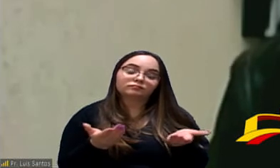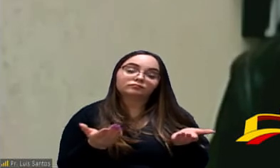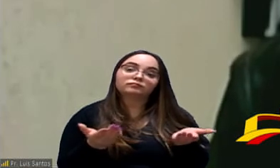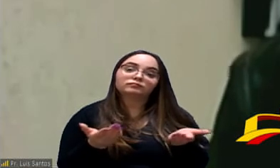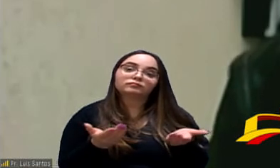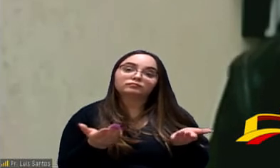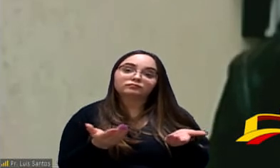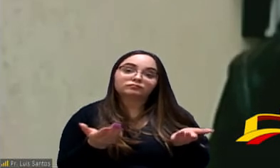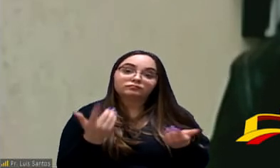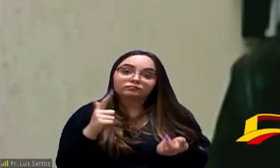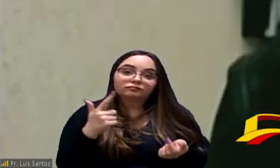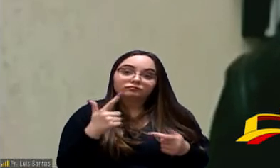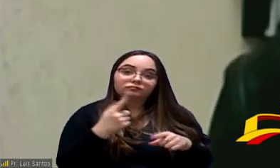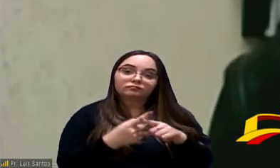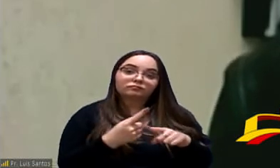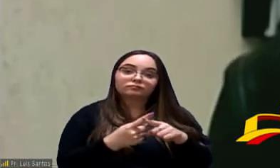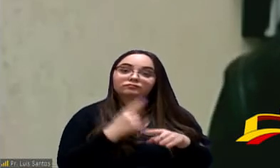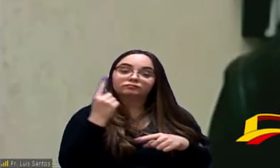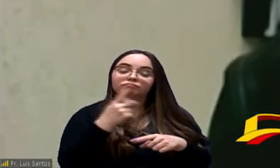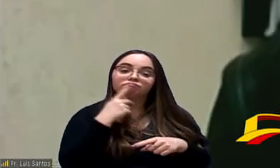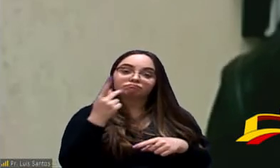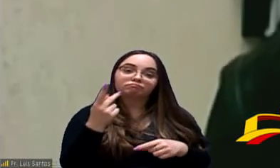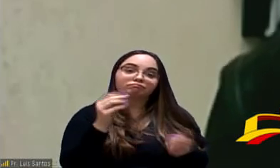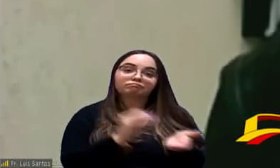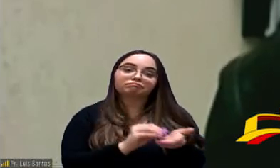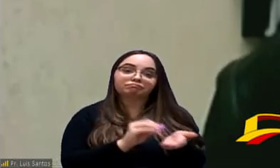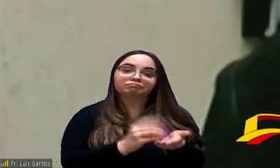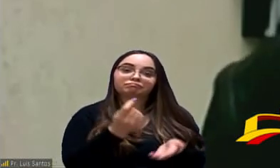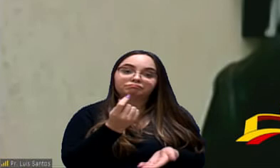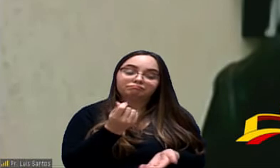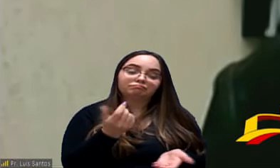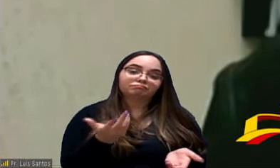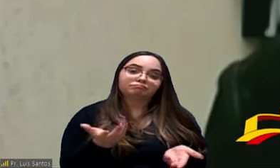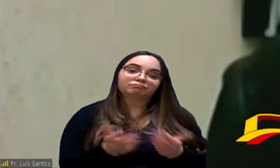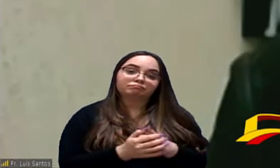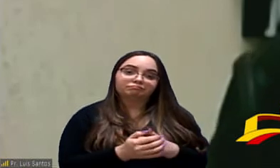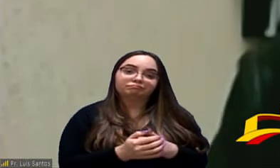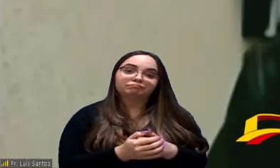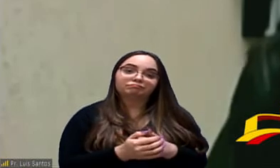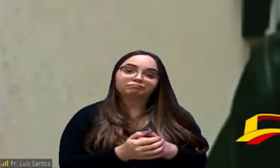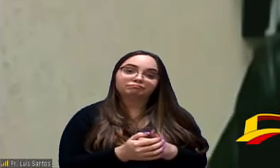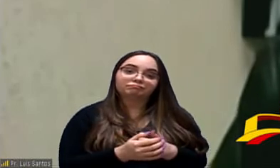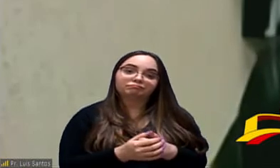não existem, porque dizem que falta de recursos. Então, tudo isso